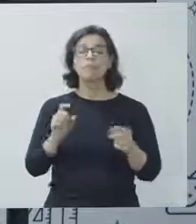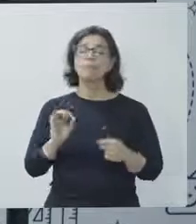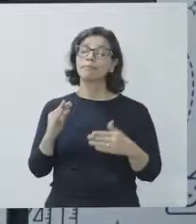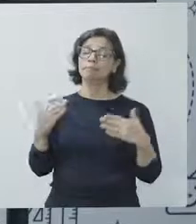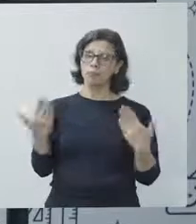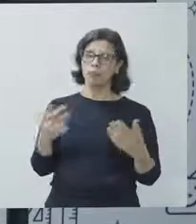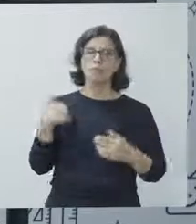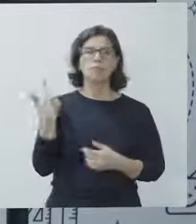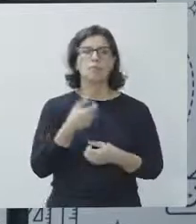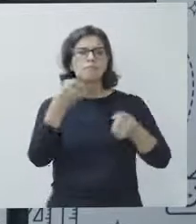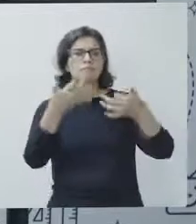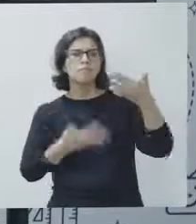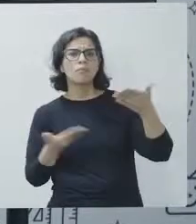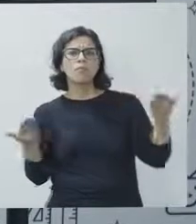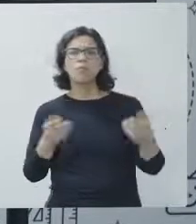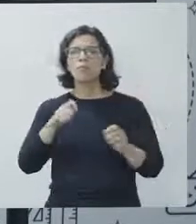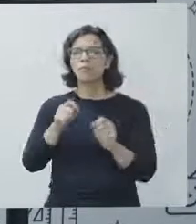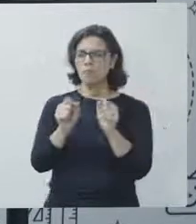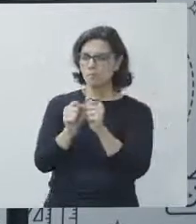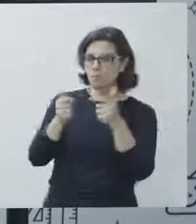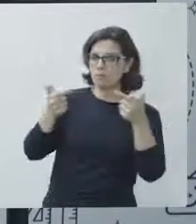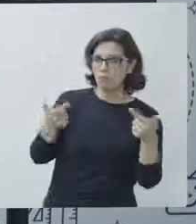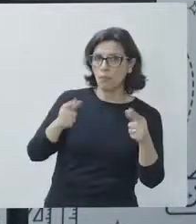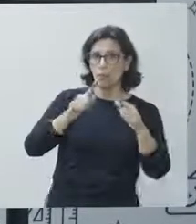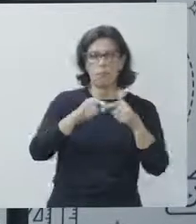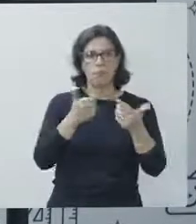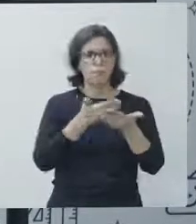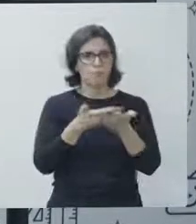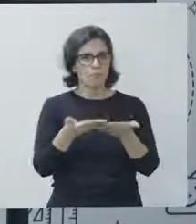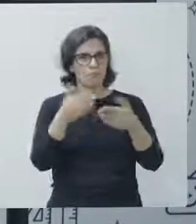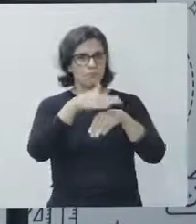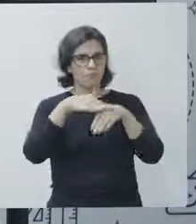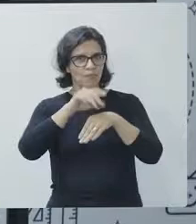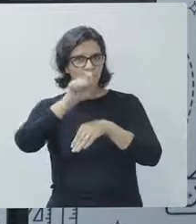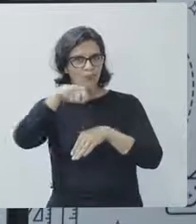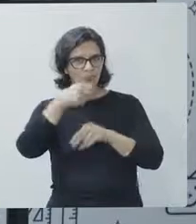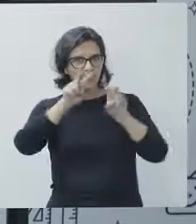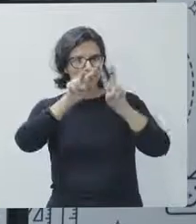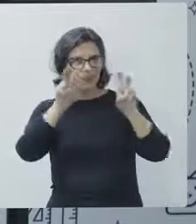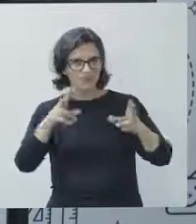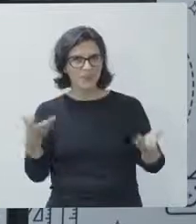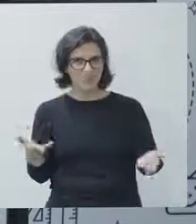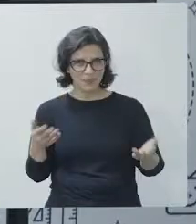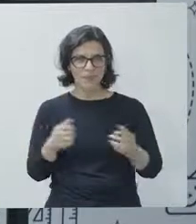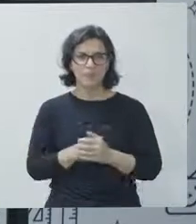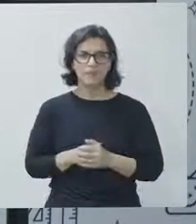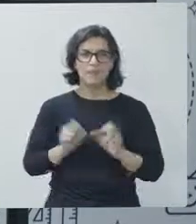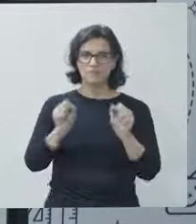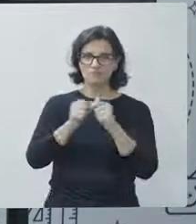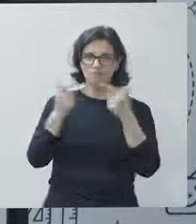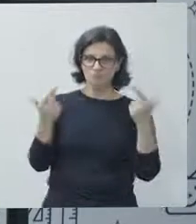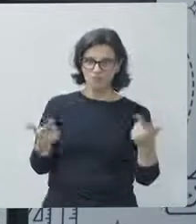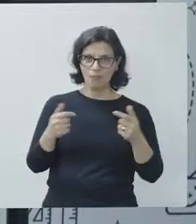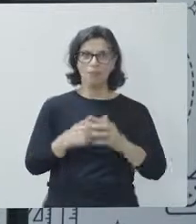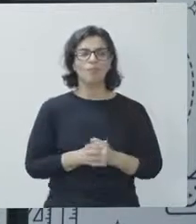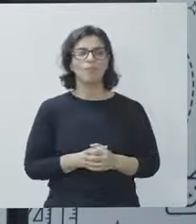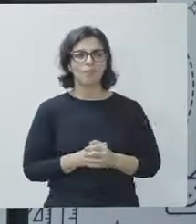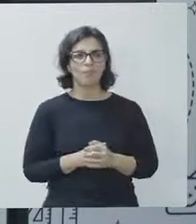a gente vai falar hoje do quê? De sorte. Por isso que eu comecei a conversar com vocês sobre essa questão